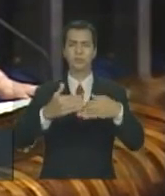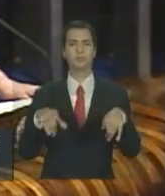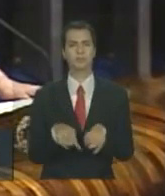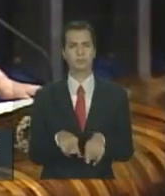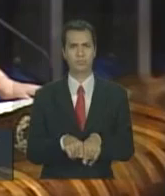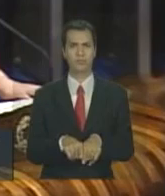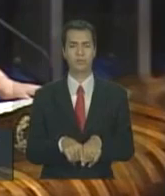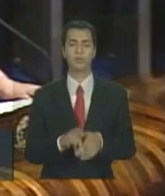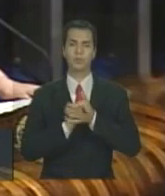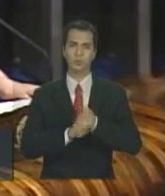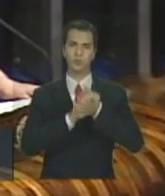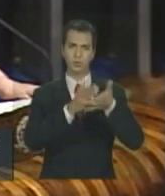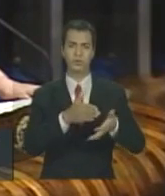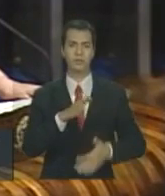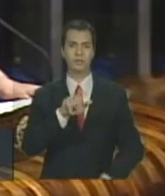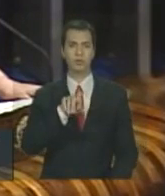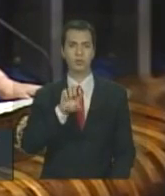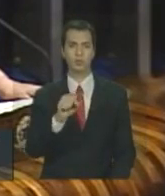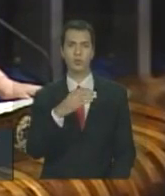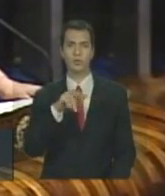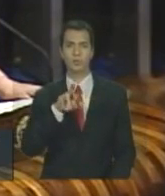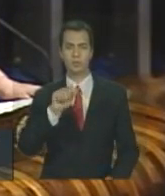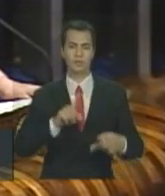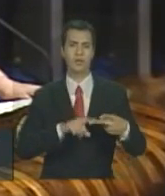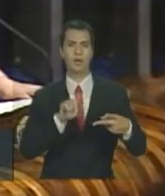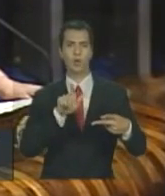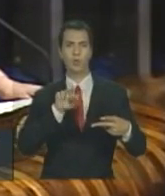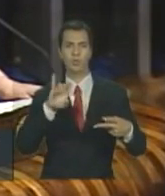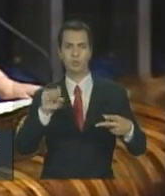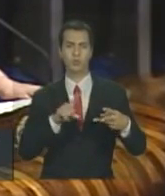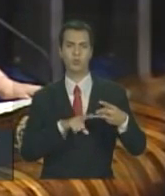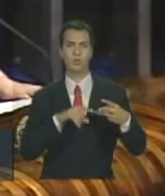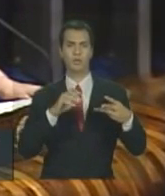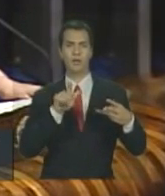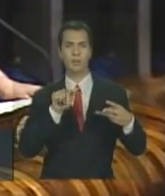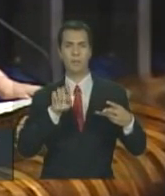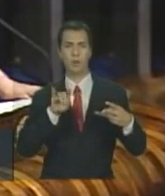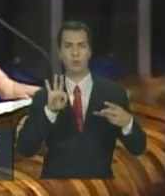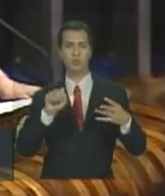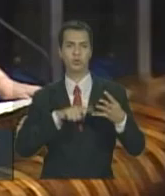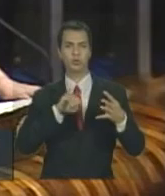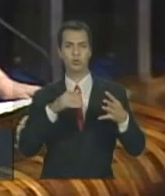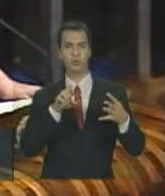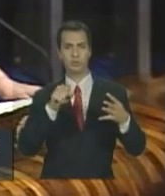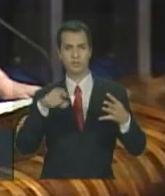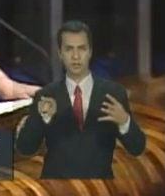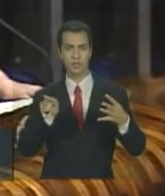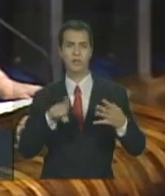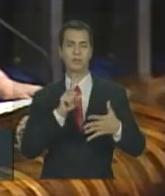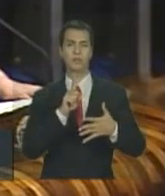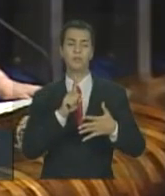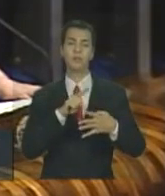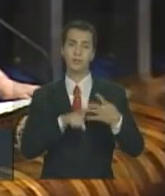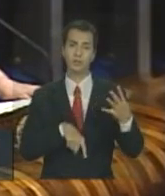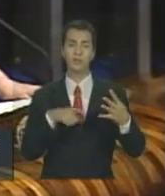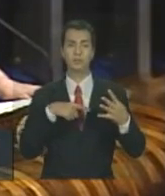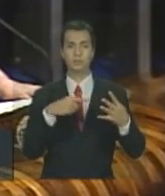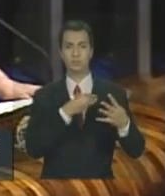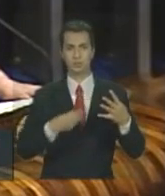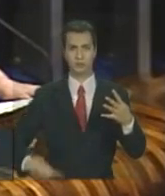Então, cumprimento Celso Amorim, Aloysio Mercadante, Garibaldi Alves, o Zé Elito, aqui presentes, bem como